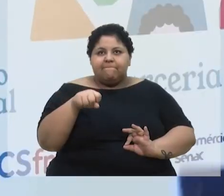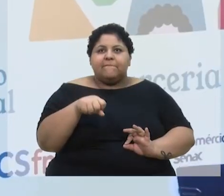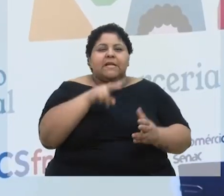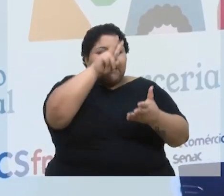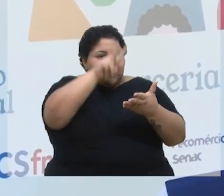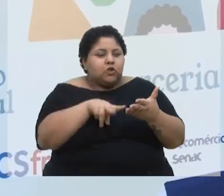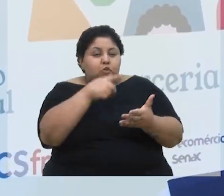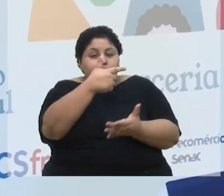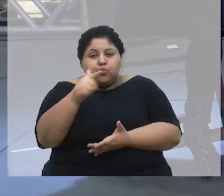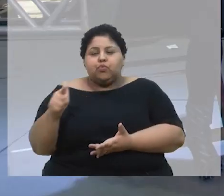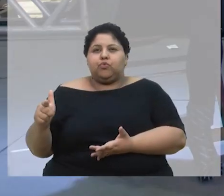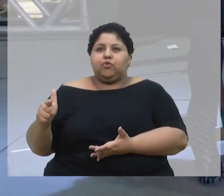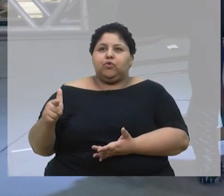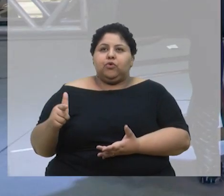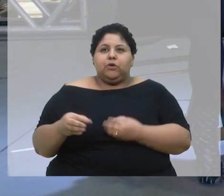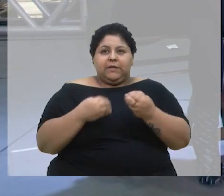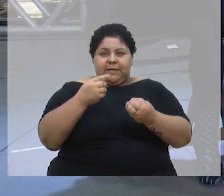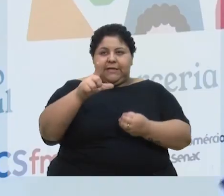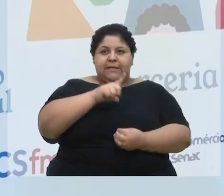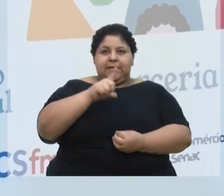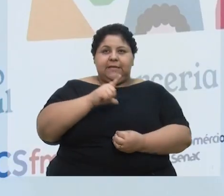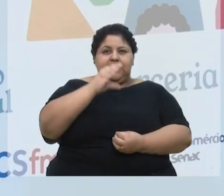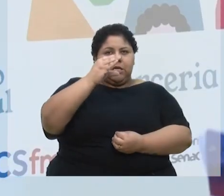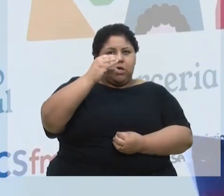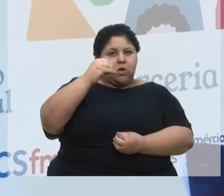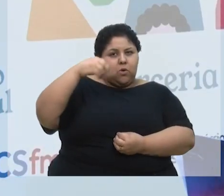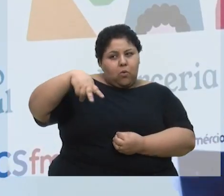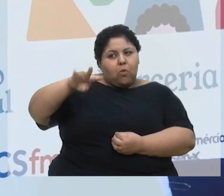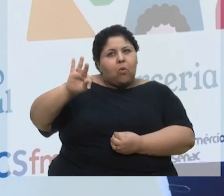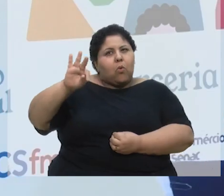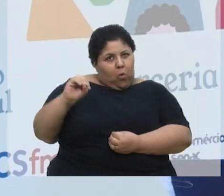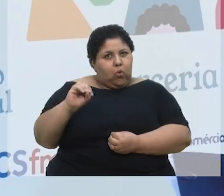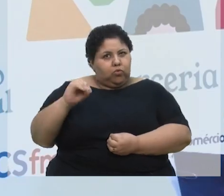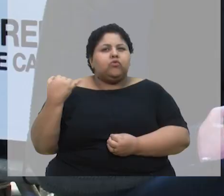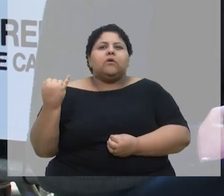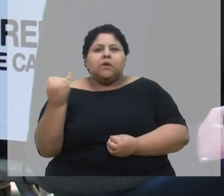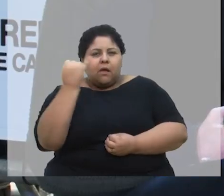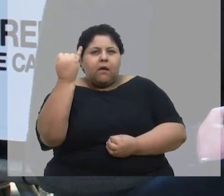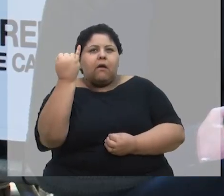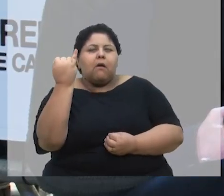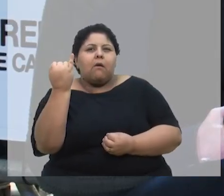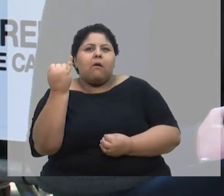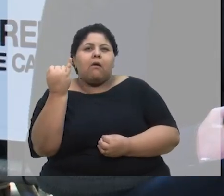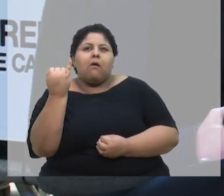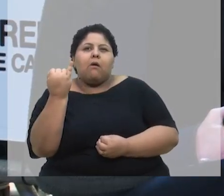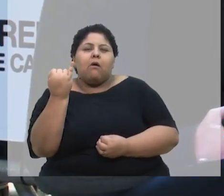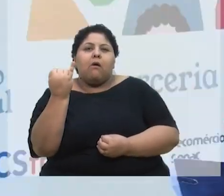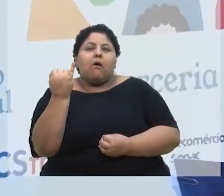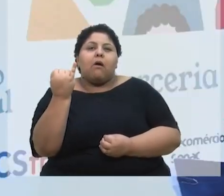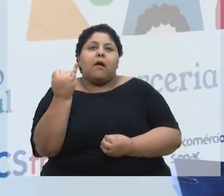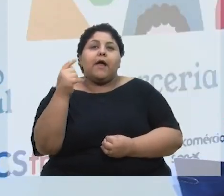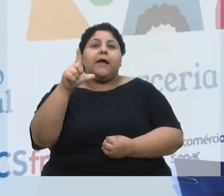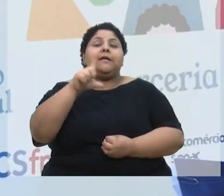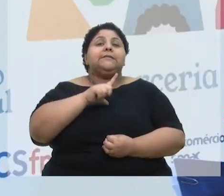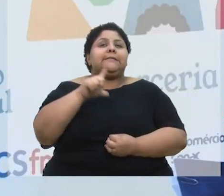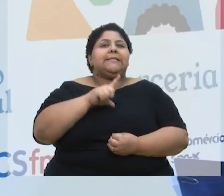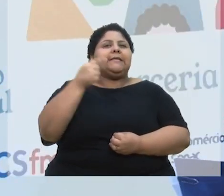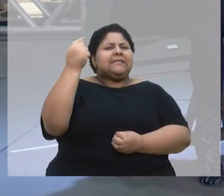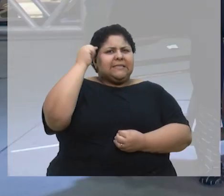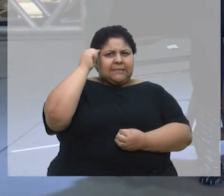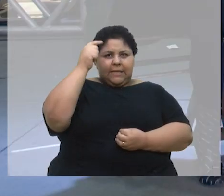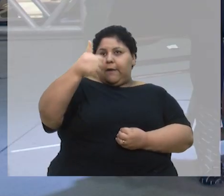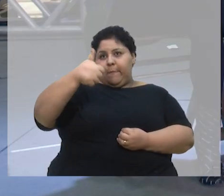explicar, foi. E a minha surpresa foi que eu fiquei em primeiro lugar no gênero crônica. e aquilo que me deu um impulso para seguir